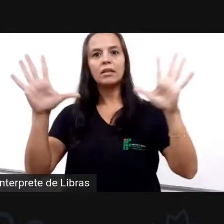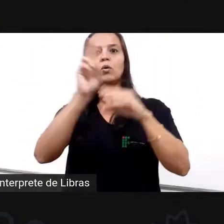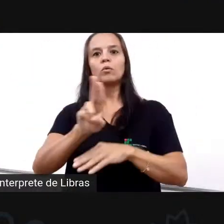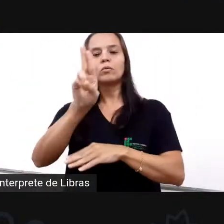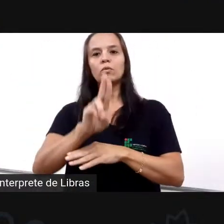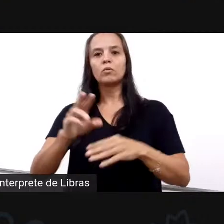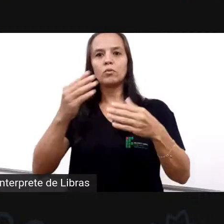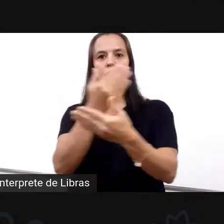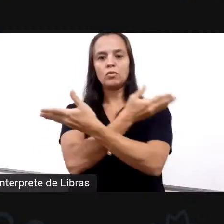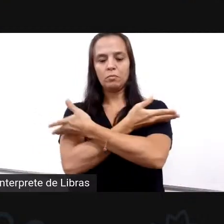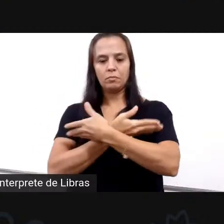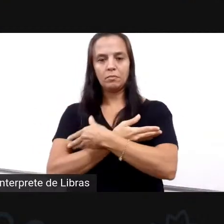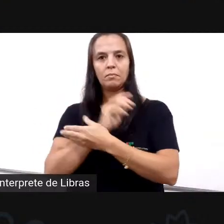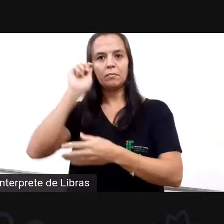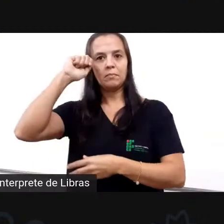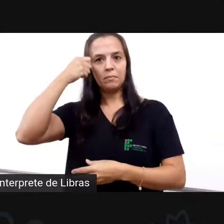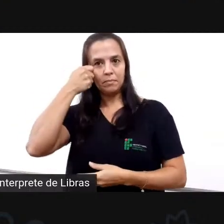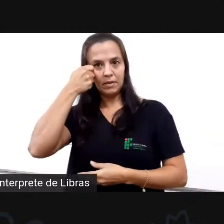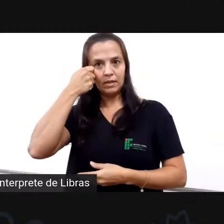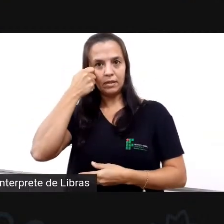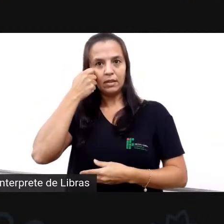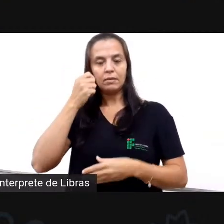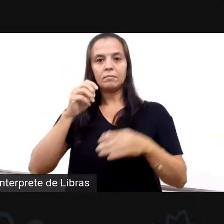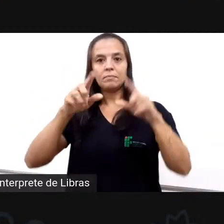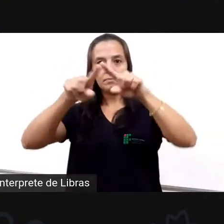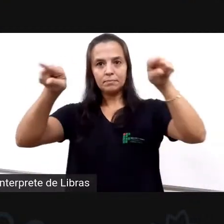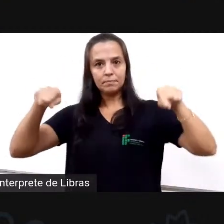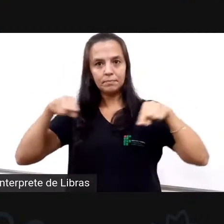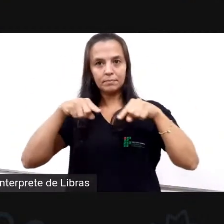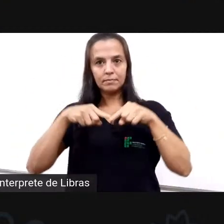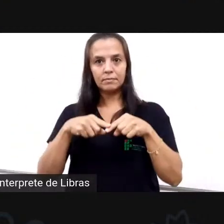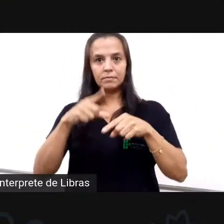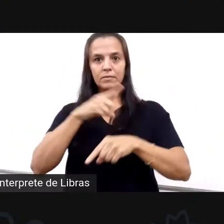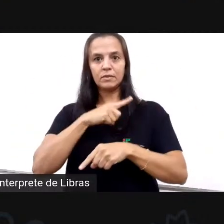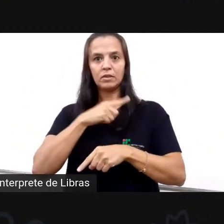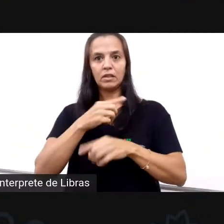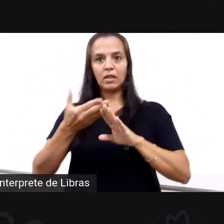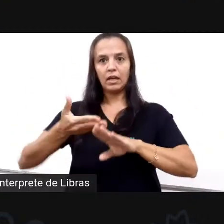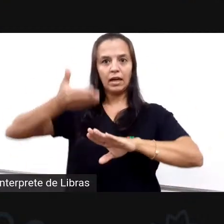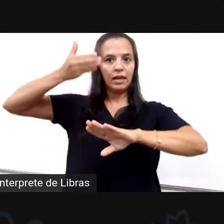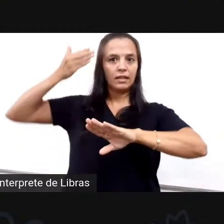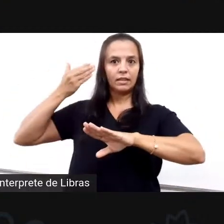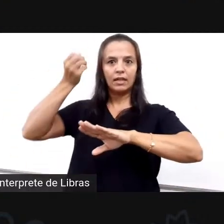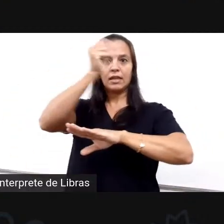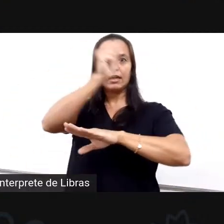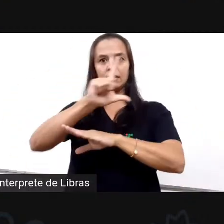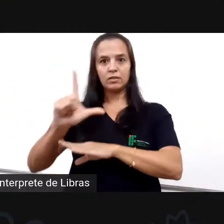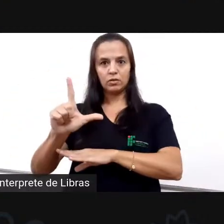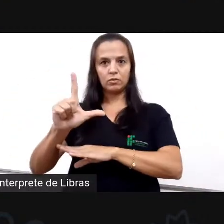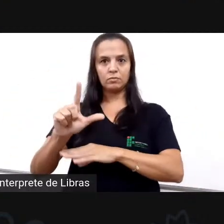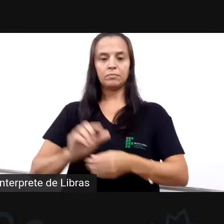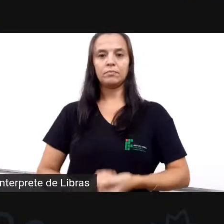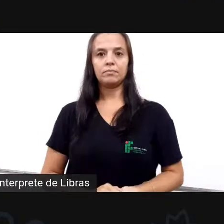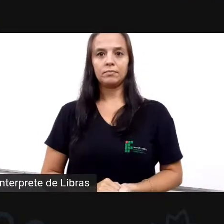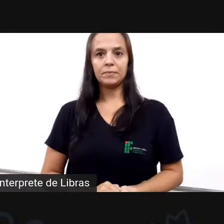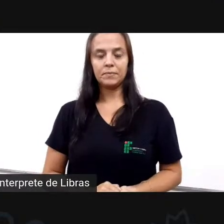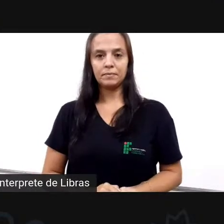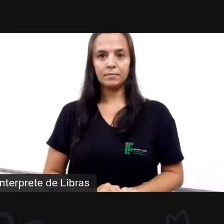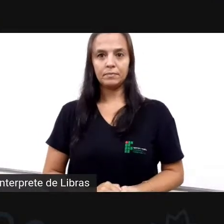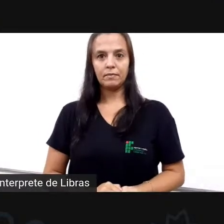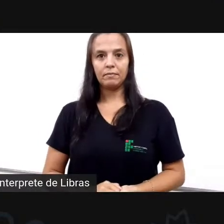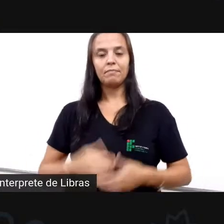usando óculos. Na sala de onde falo, possui um fundo azul. É com